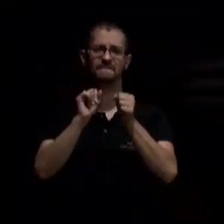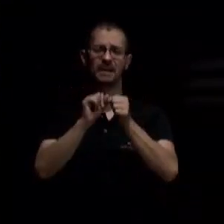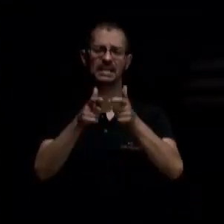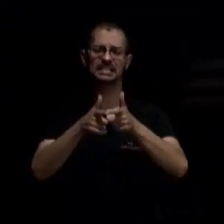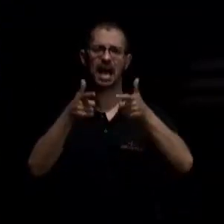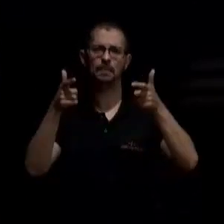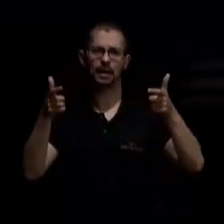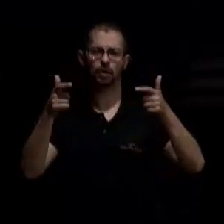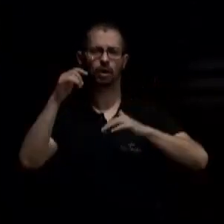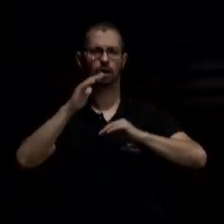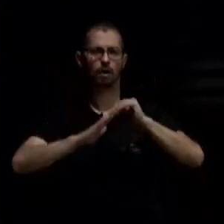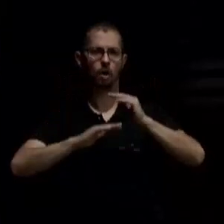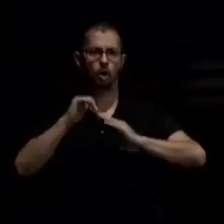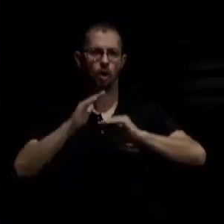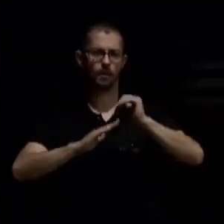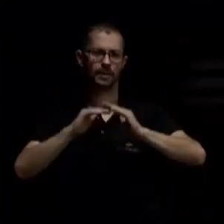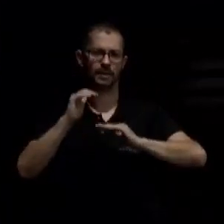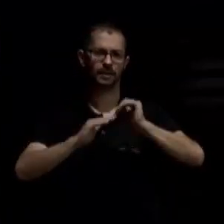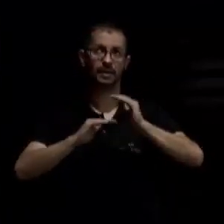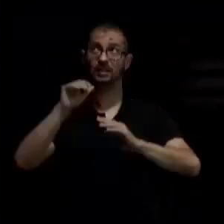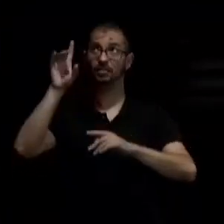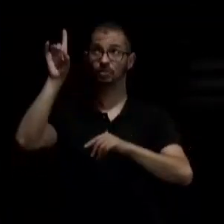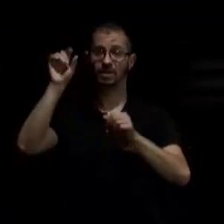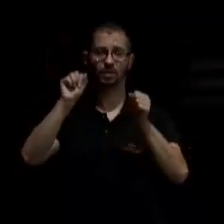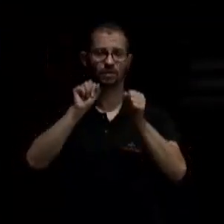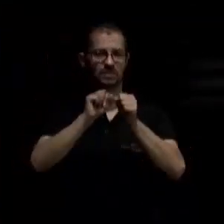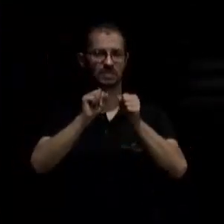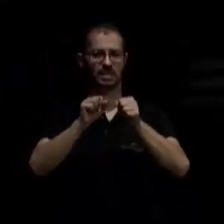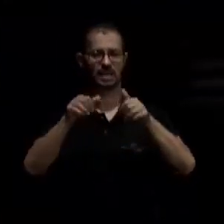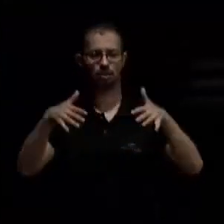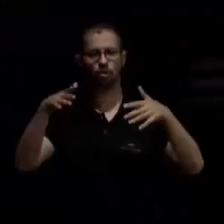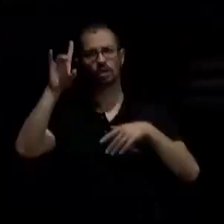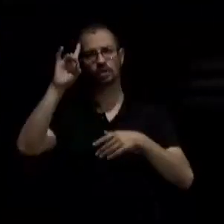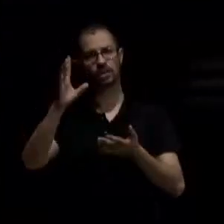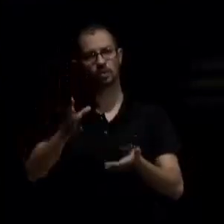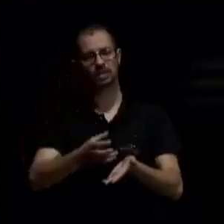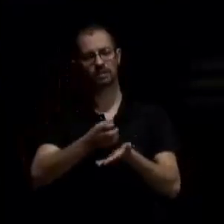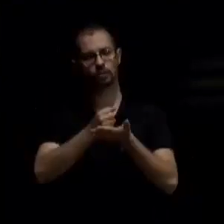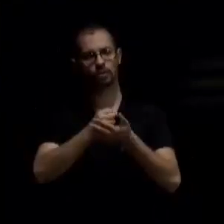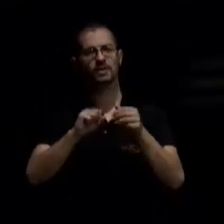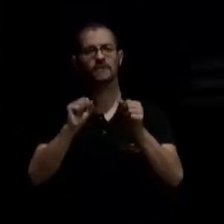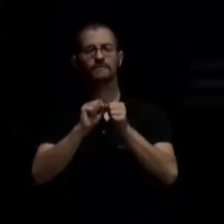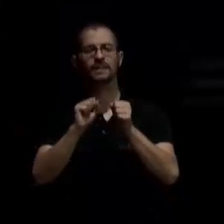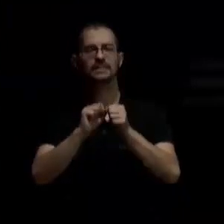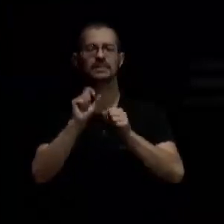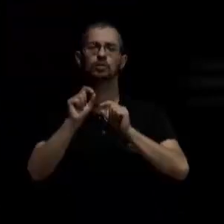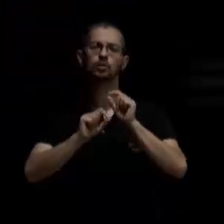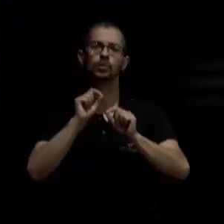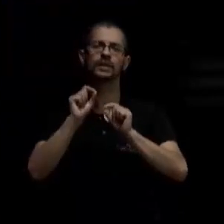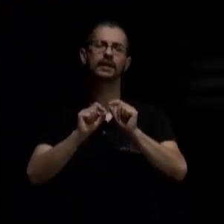obra do Deus Criador e do Deus Salvador. Fazendo com que